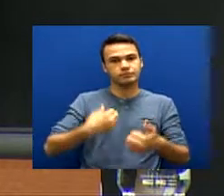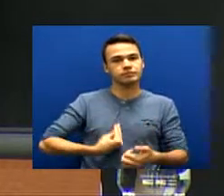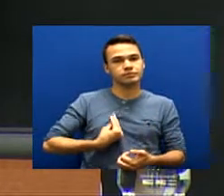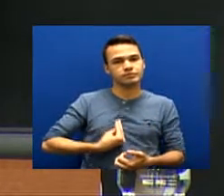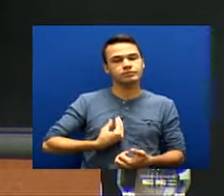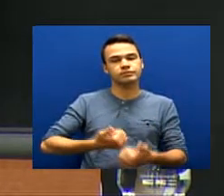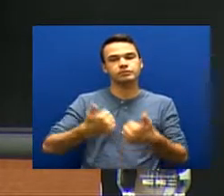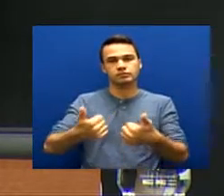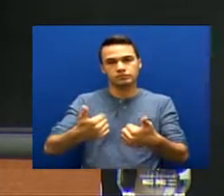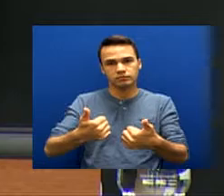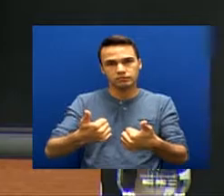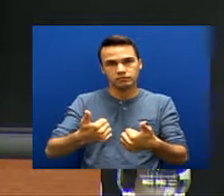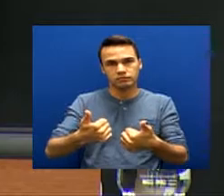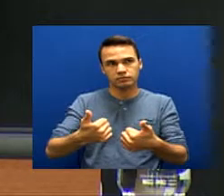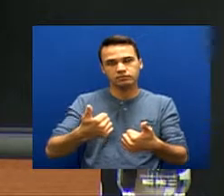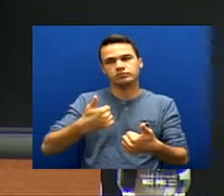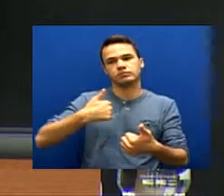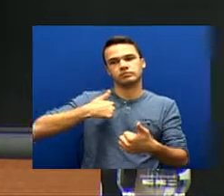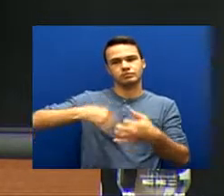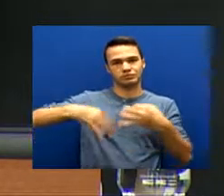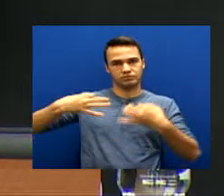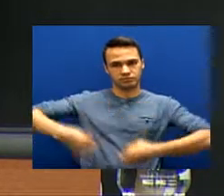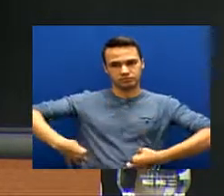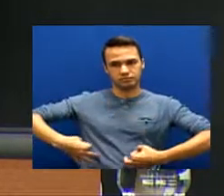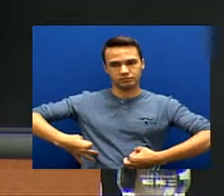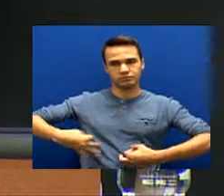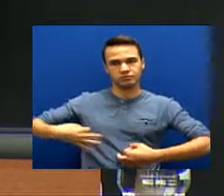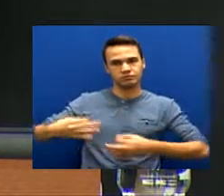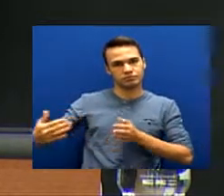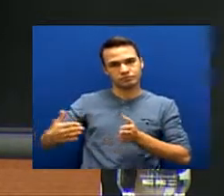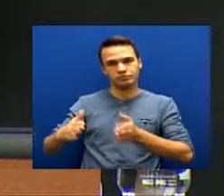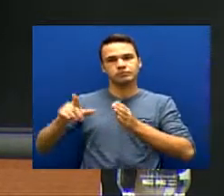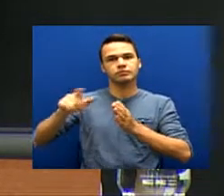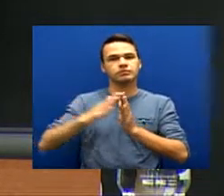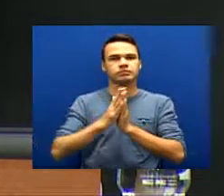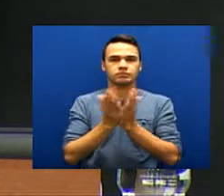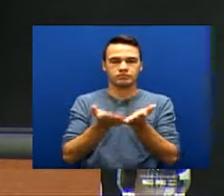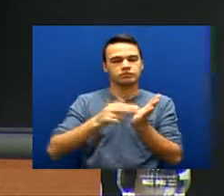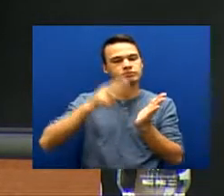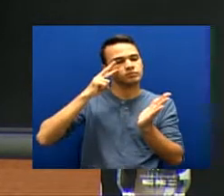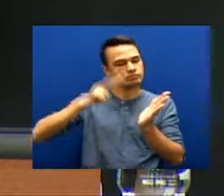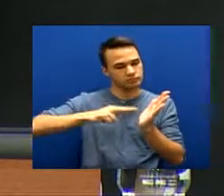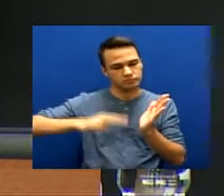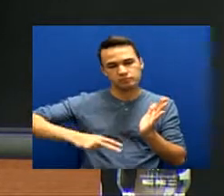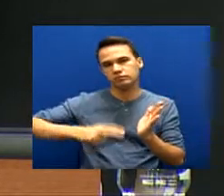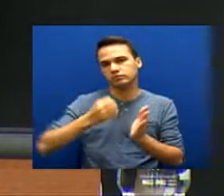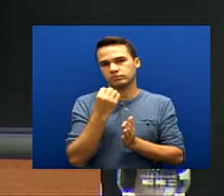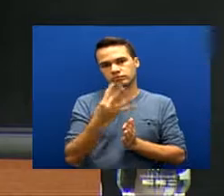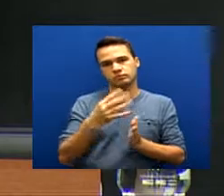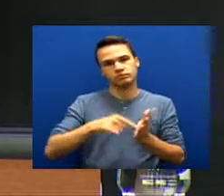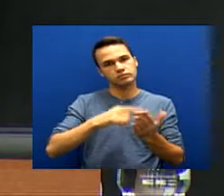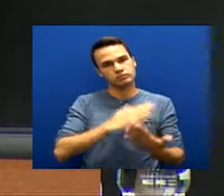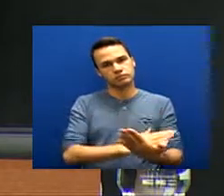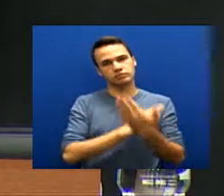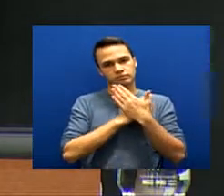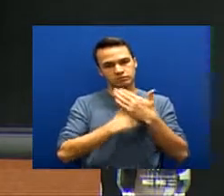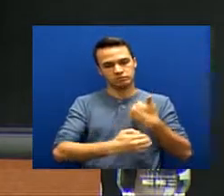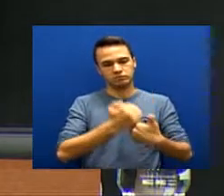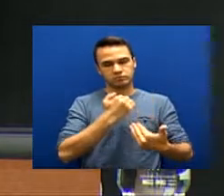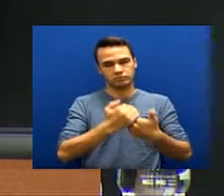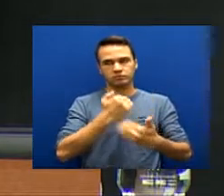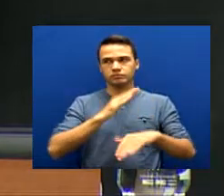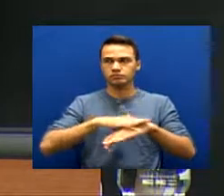aqui, estava com essa cena. Minha filha que observou. Disse, olha, pai, temos aí a lua de um lado e o sol do outro, e isso é